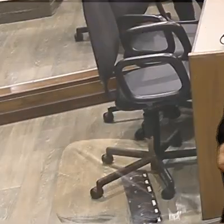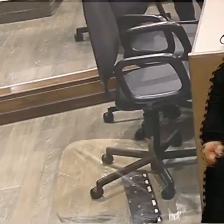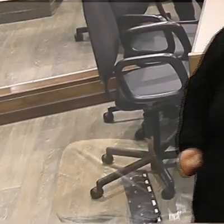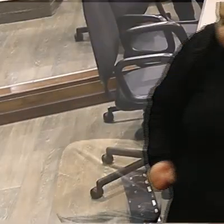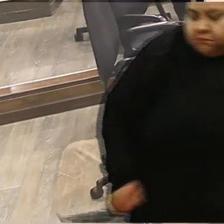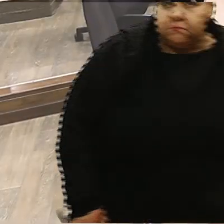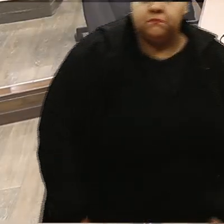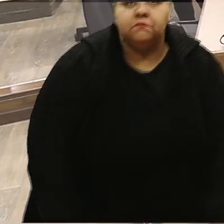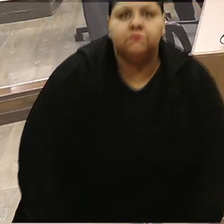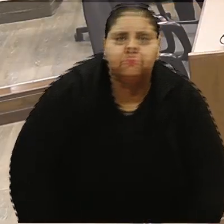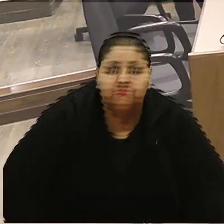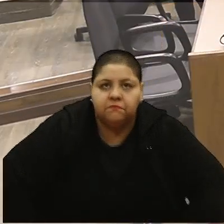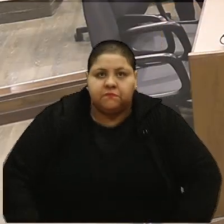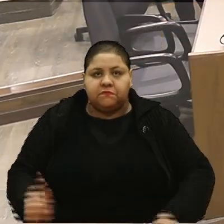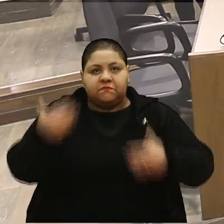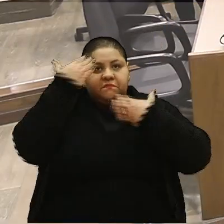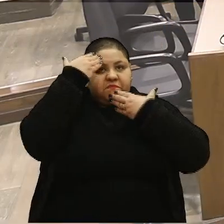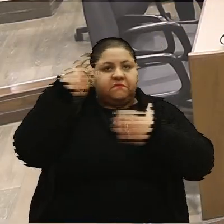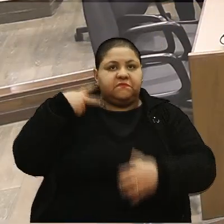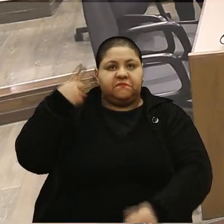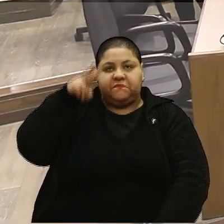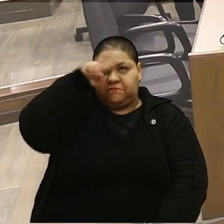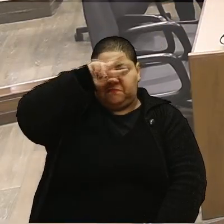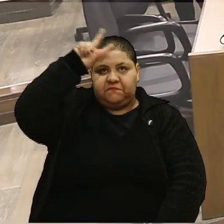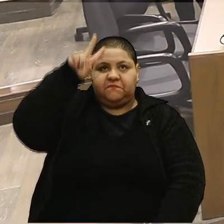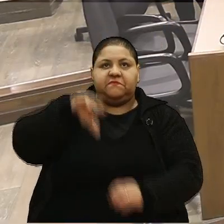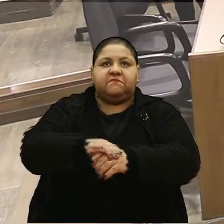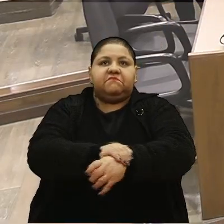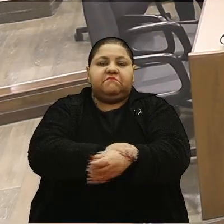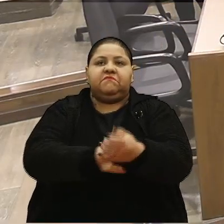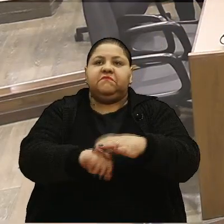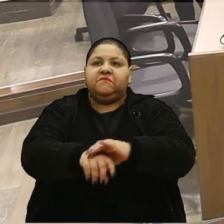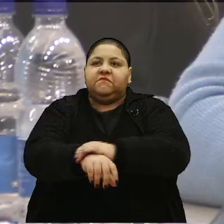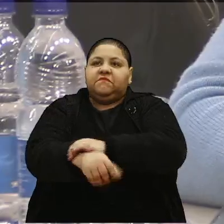Obrigado, vereador Edson da Rosa.